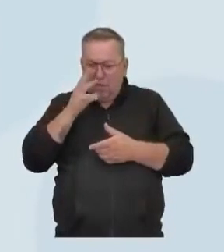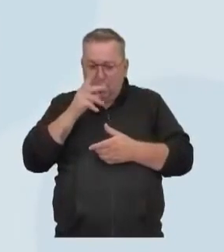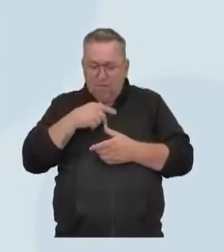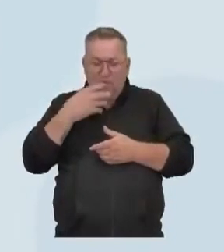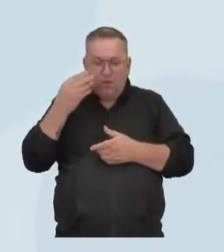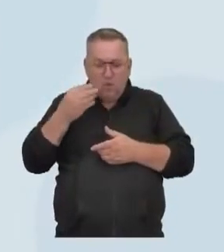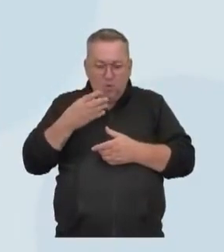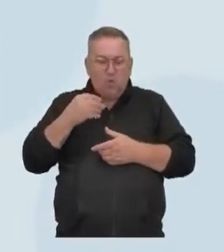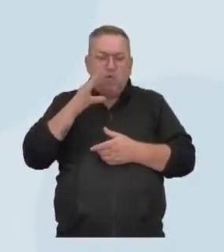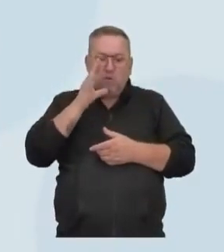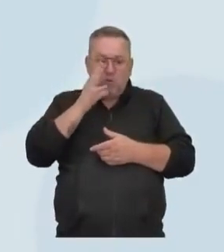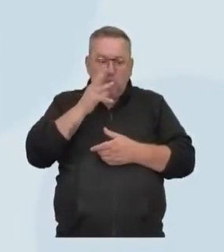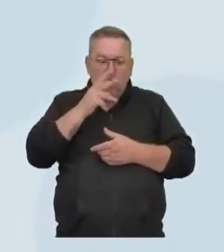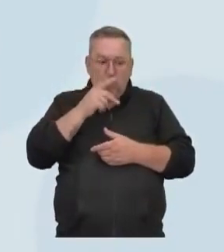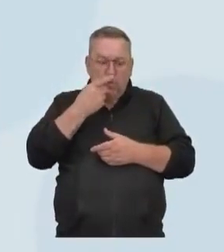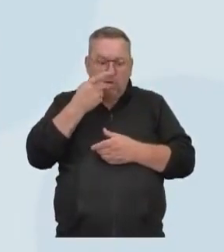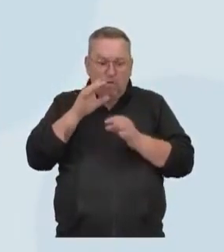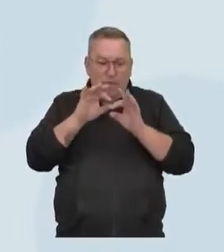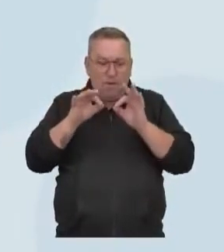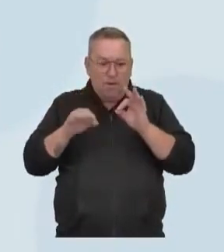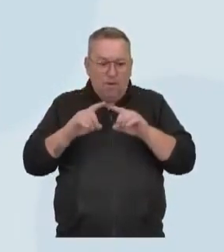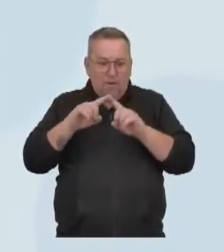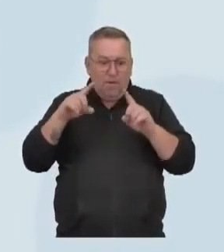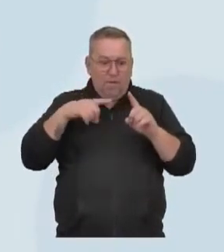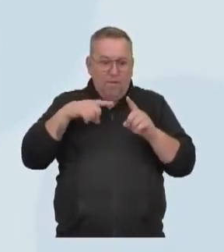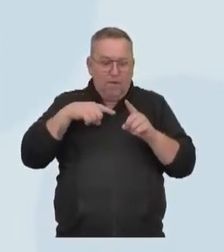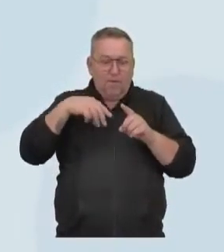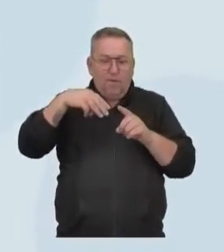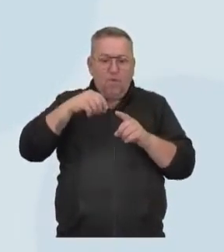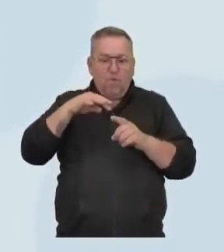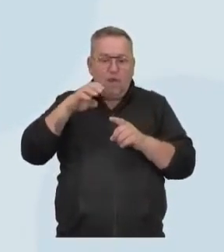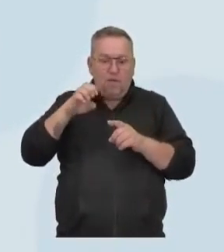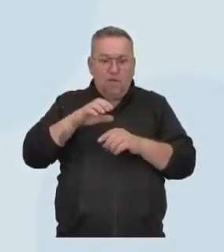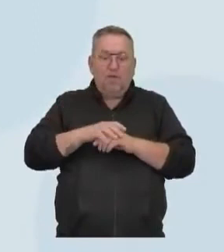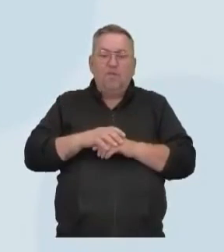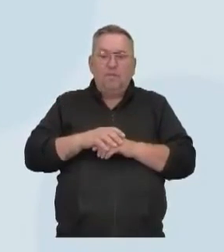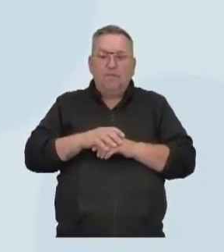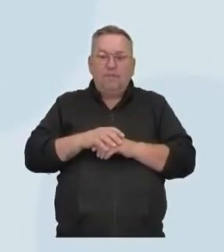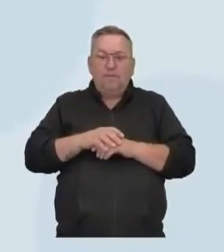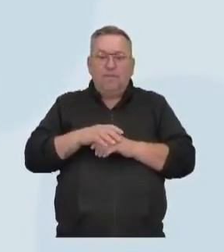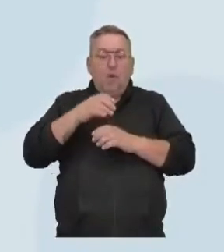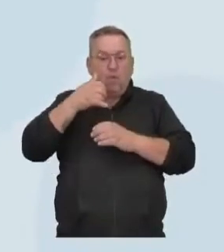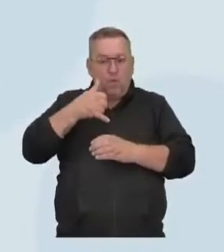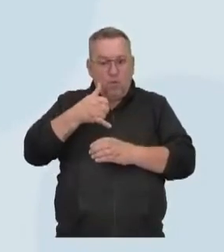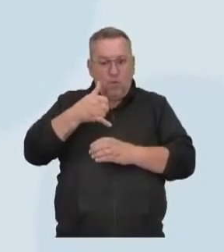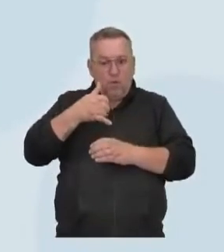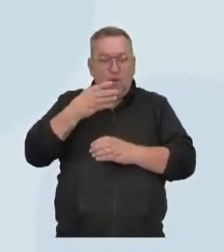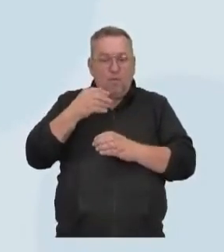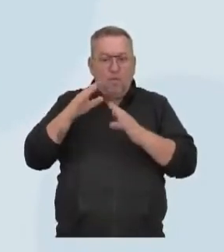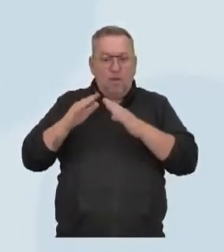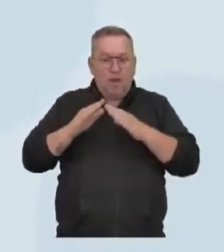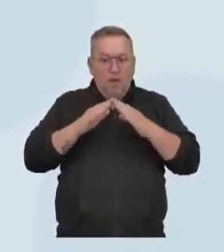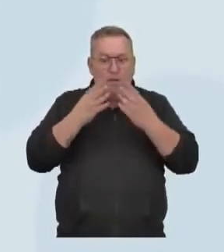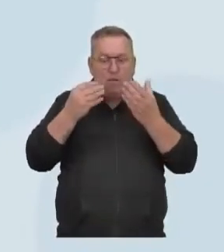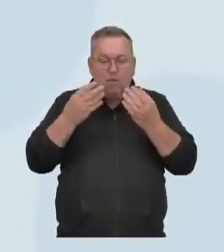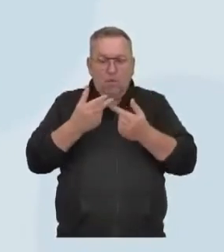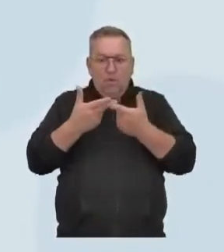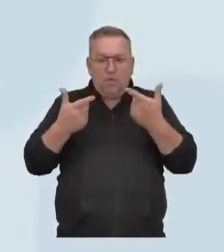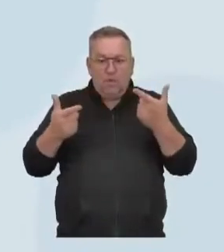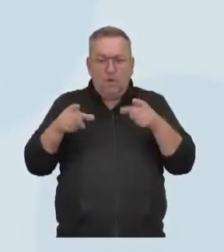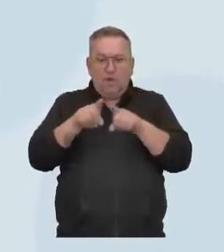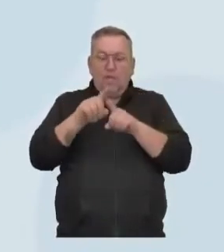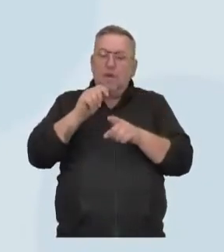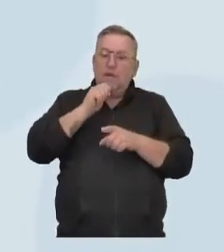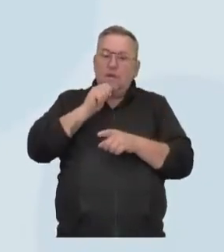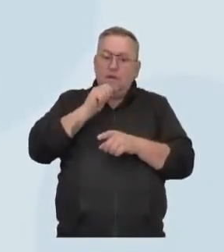maçante, embrulhona, dizia que estava com o mate de João Cardoso. A verdade é que em muitas casas e por muitos motivos, ainda